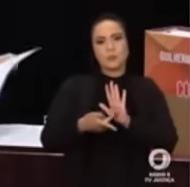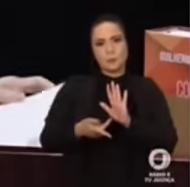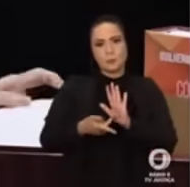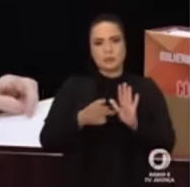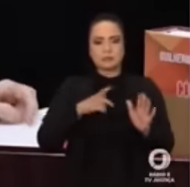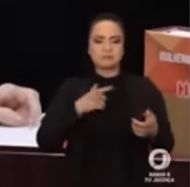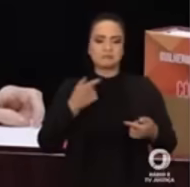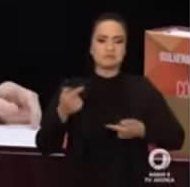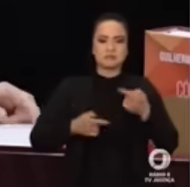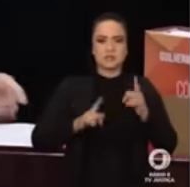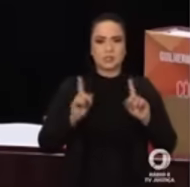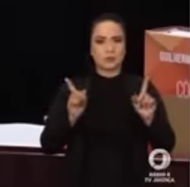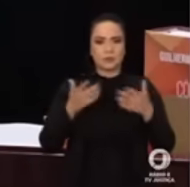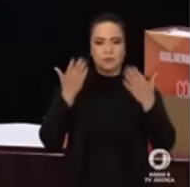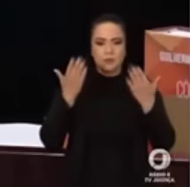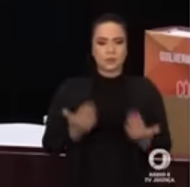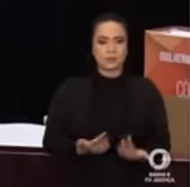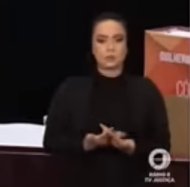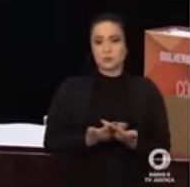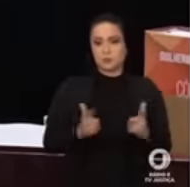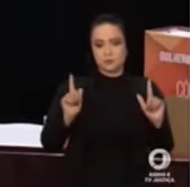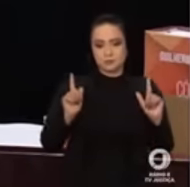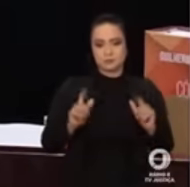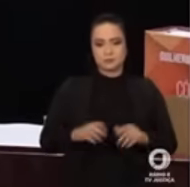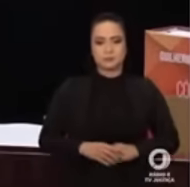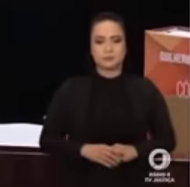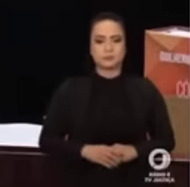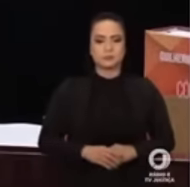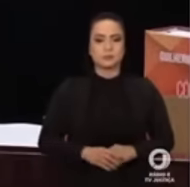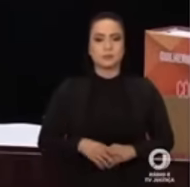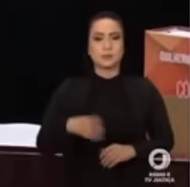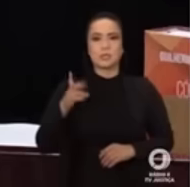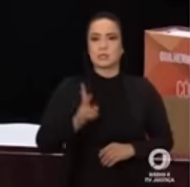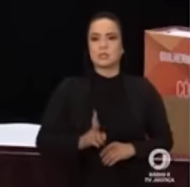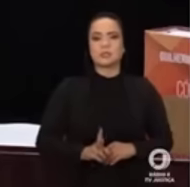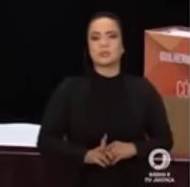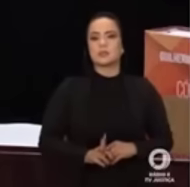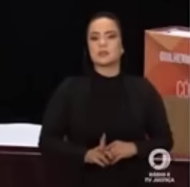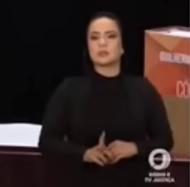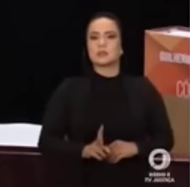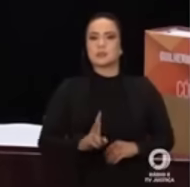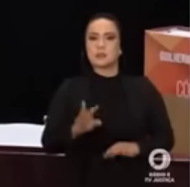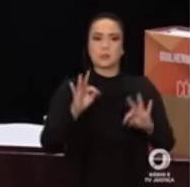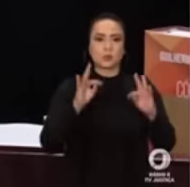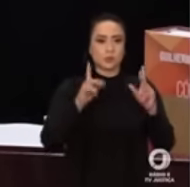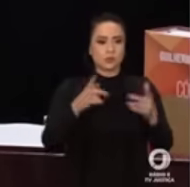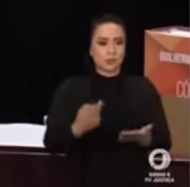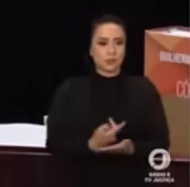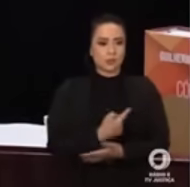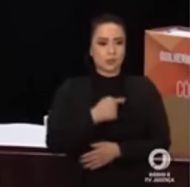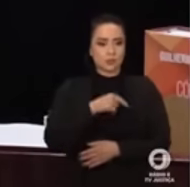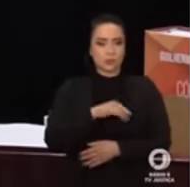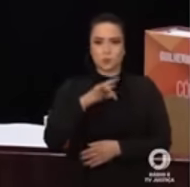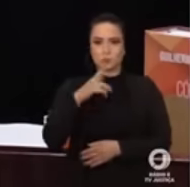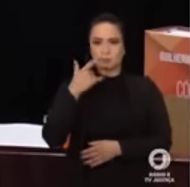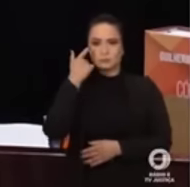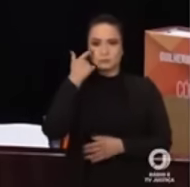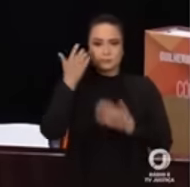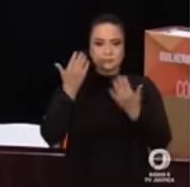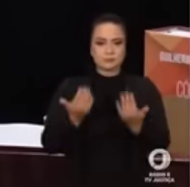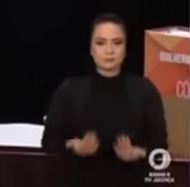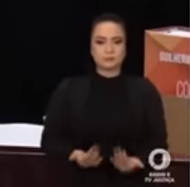não foi examinado. Aqui não se tem. Sempre foi, em todos os casos, examinado todos